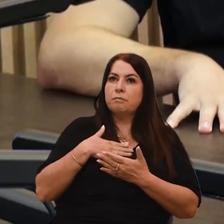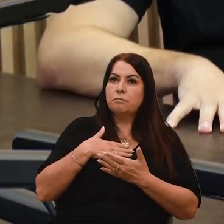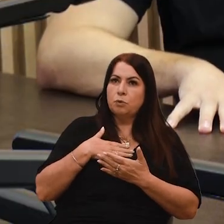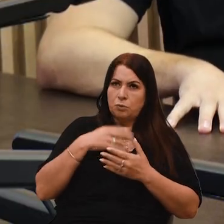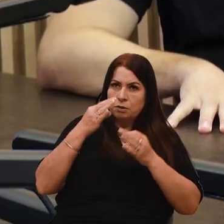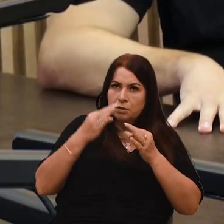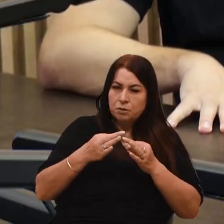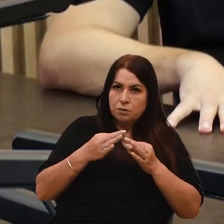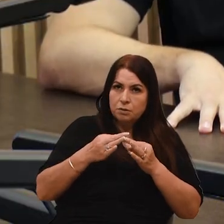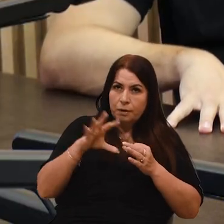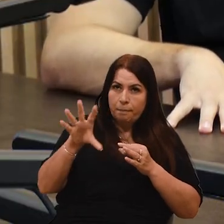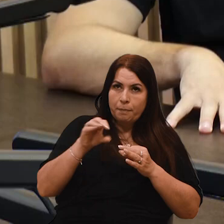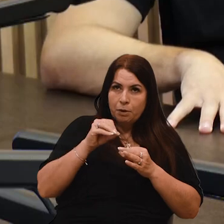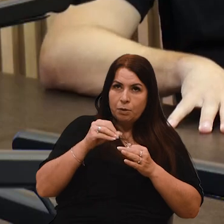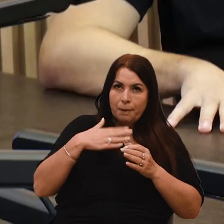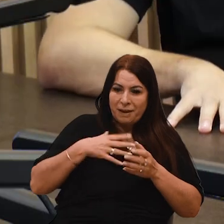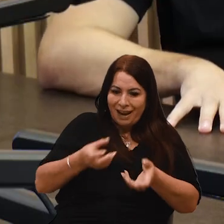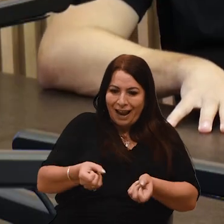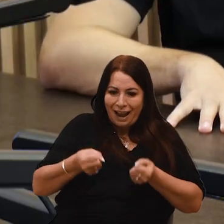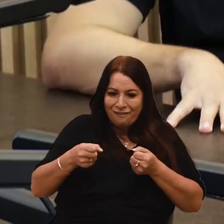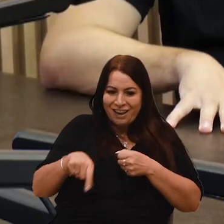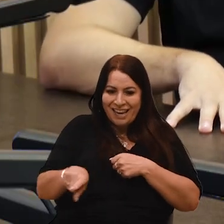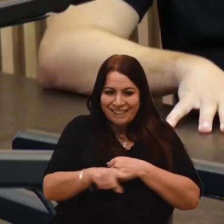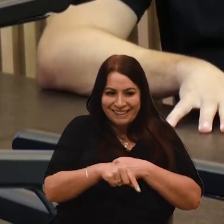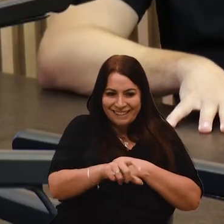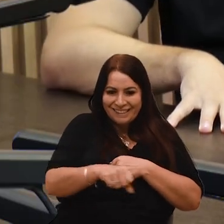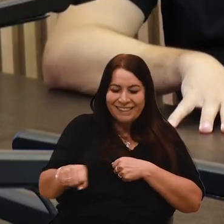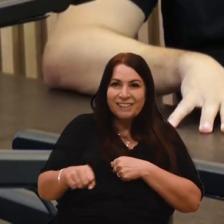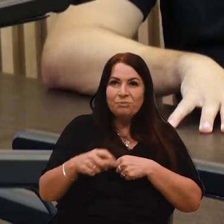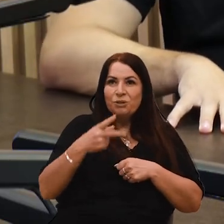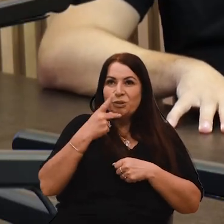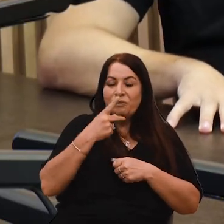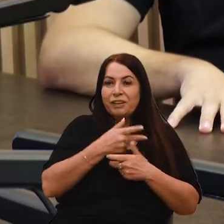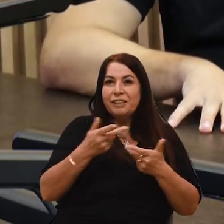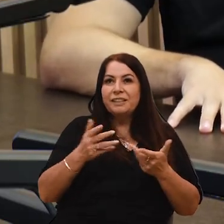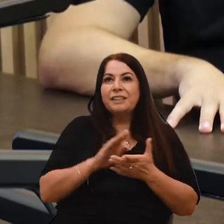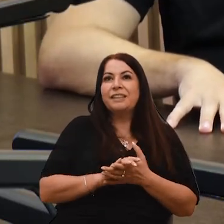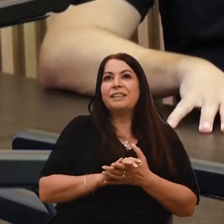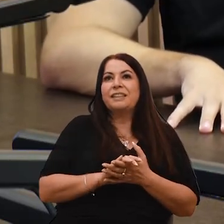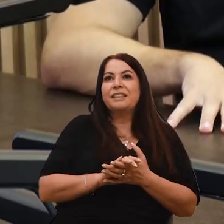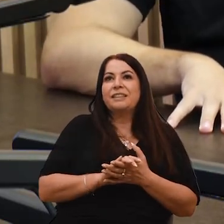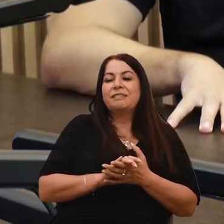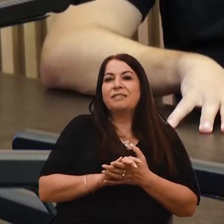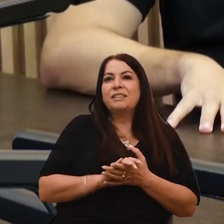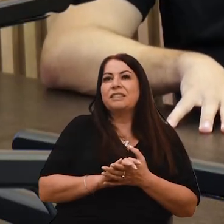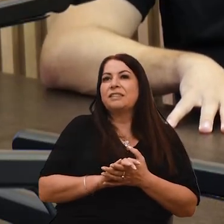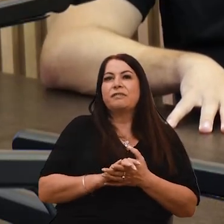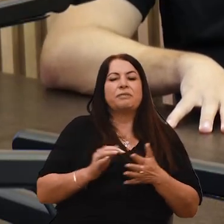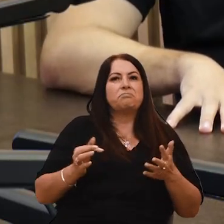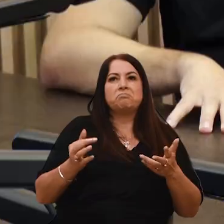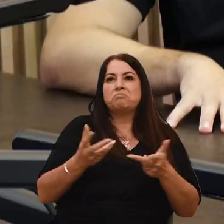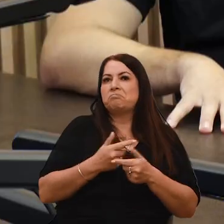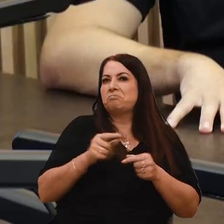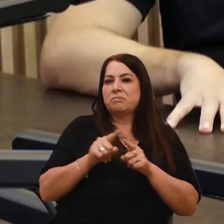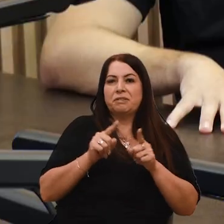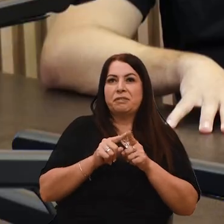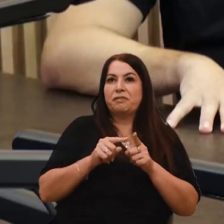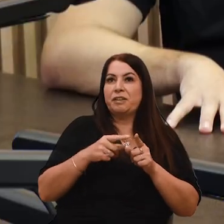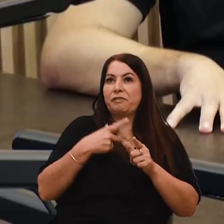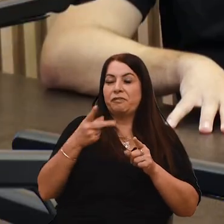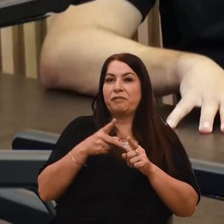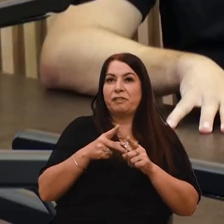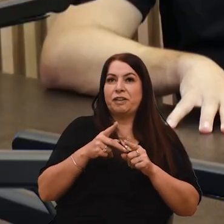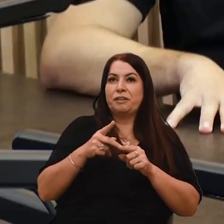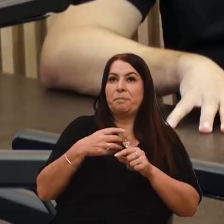tem certeza que tu não pegou isso aí na minha gaveta? Porque era tudo que eu diria, sabe? Ai, Olha, fantástica, ela ficou muito indignada com